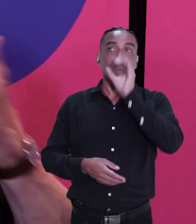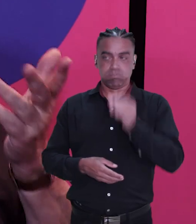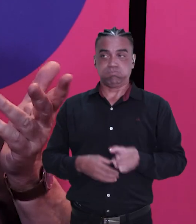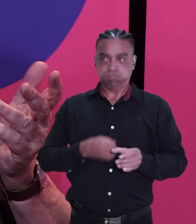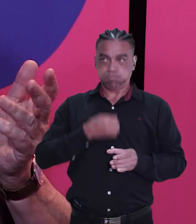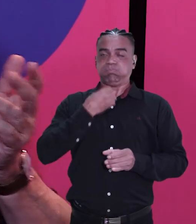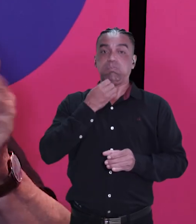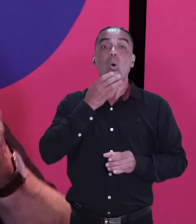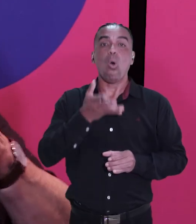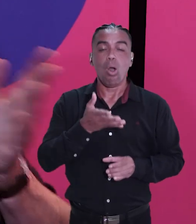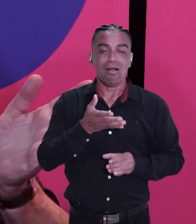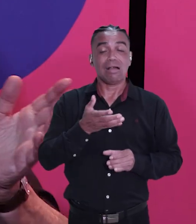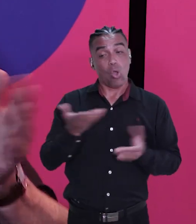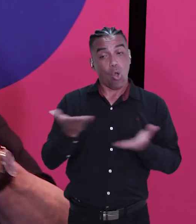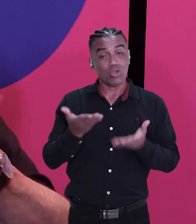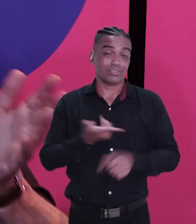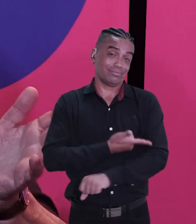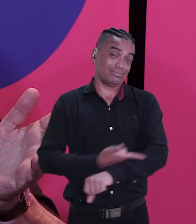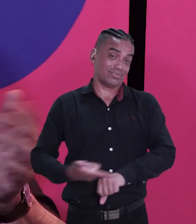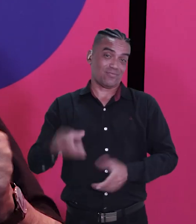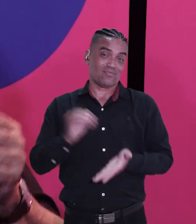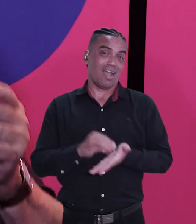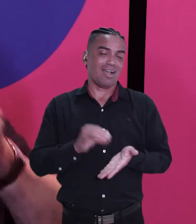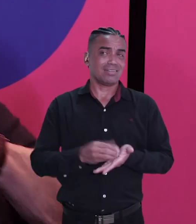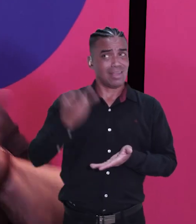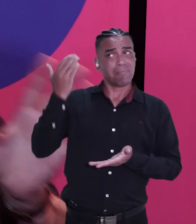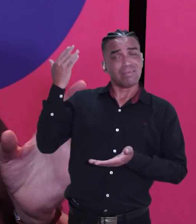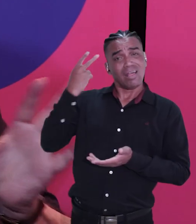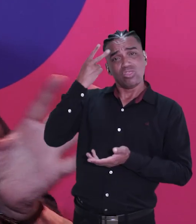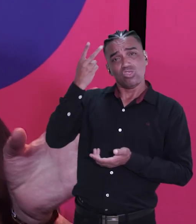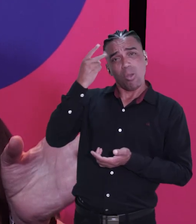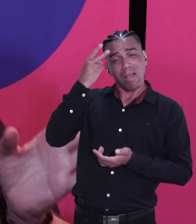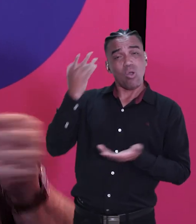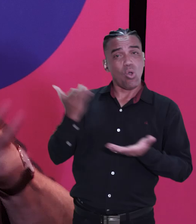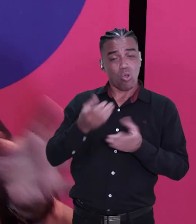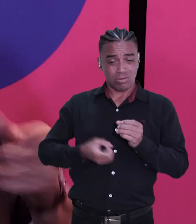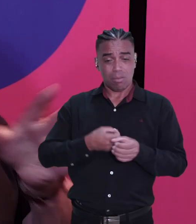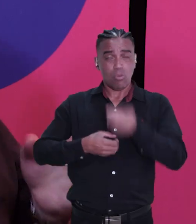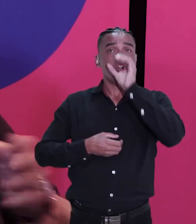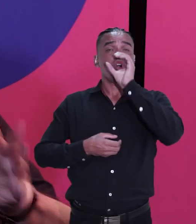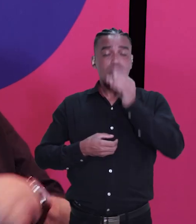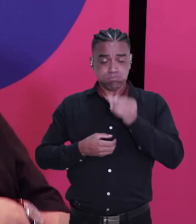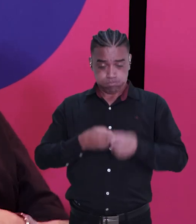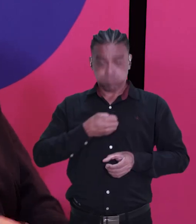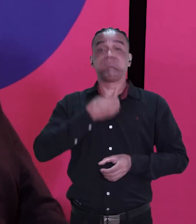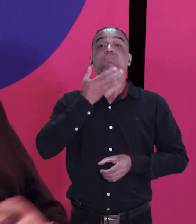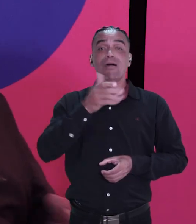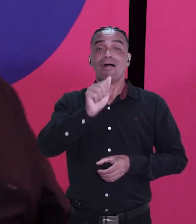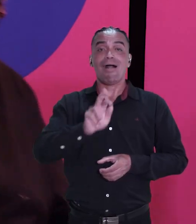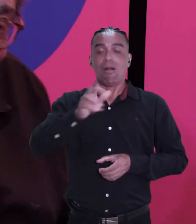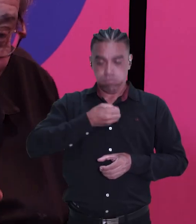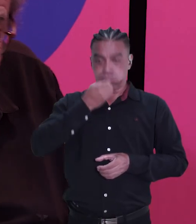acostumada, arrotava, né? Normalmente seria um horror, né? Mas não, de repente a pessoa começaram a achar normal. Toma Coca-Cola, arrota e é isso mesmo, entendeu?